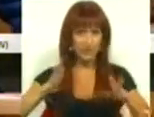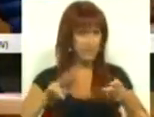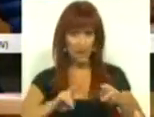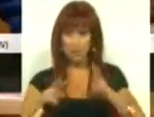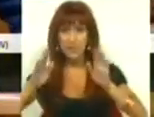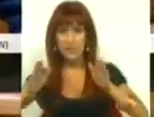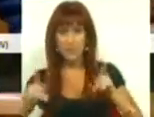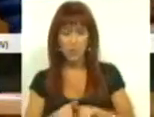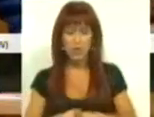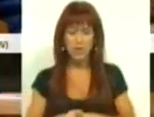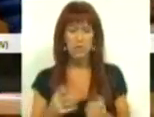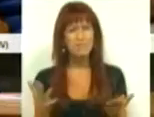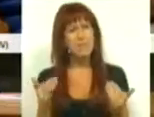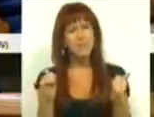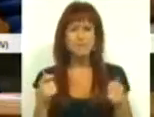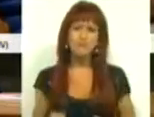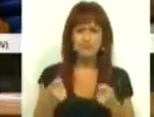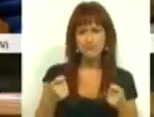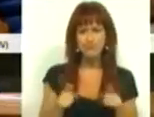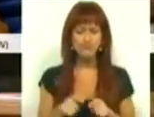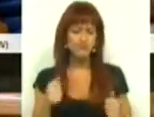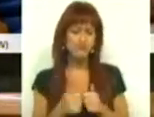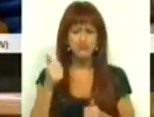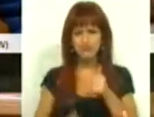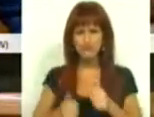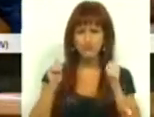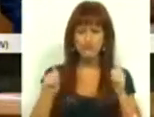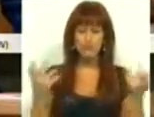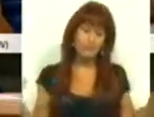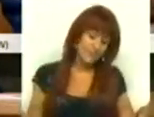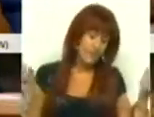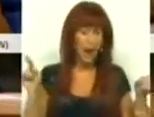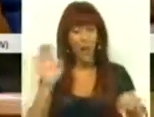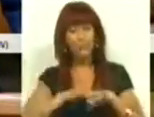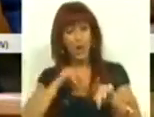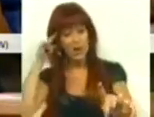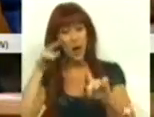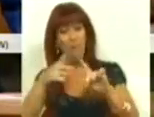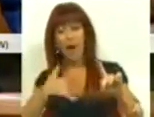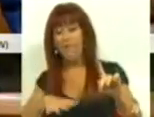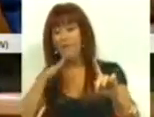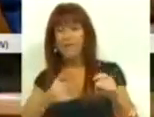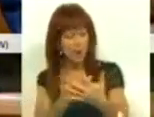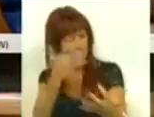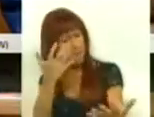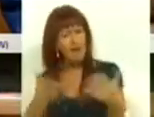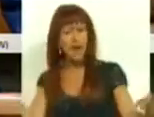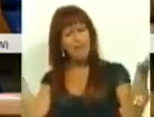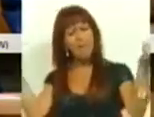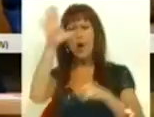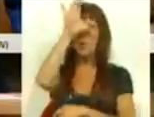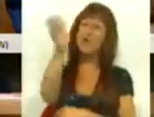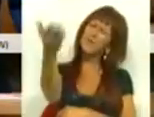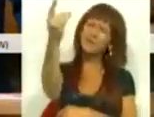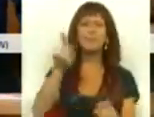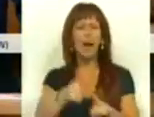ser alterado para ser atrativo para o investimento e a competitividade. E, aliás, a este propósito, quero aqui incentivar e apelar ao